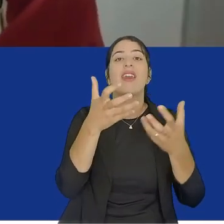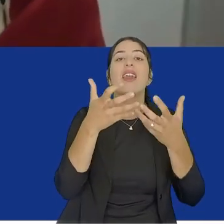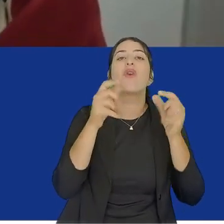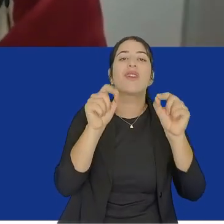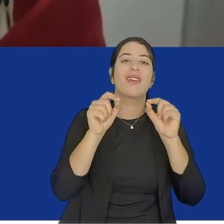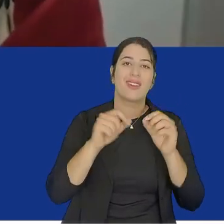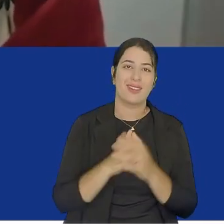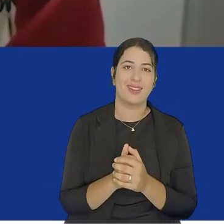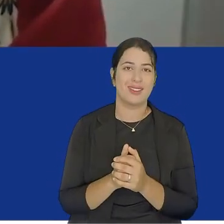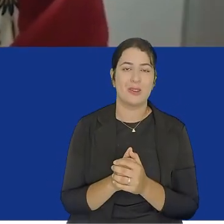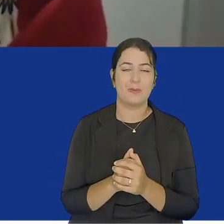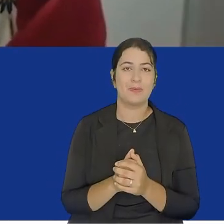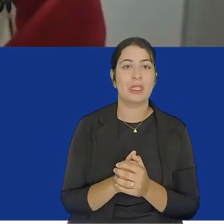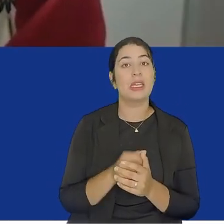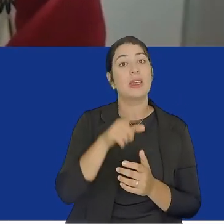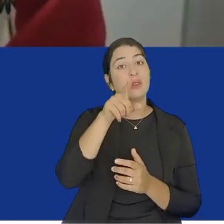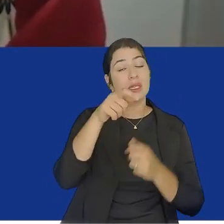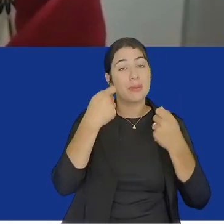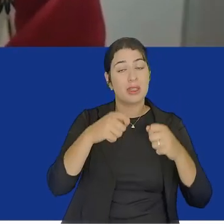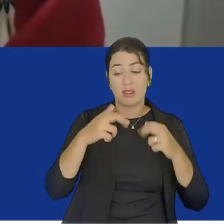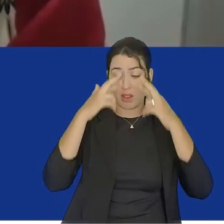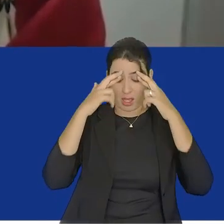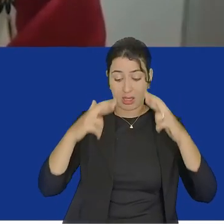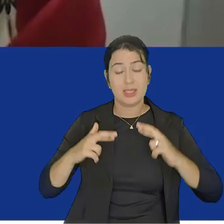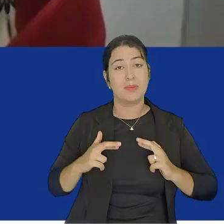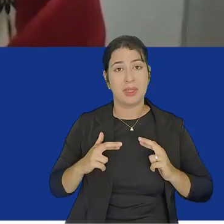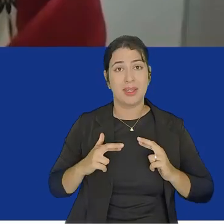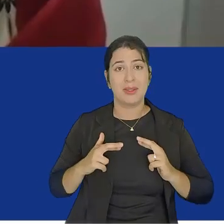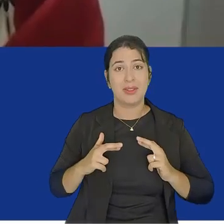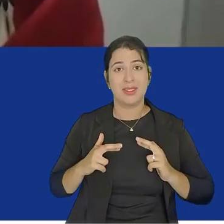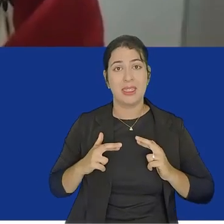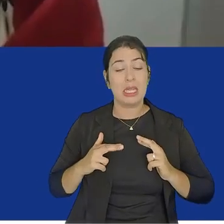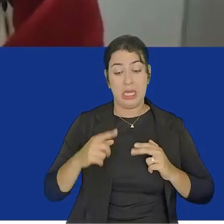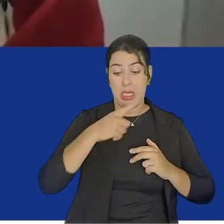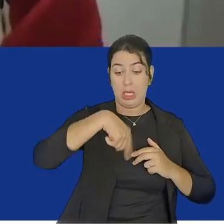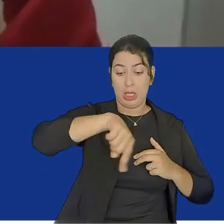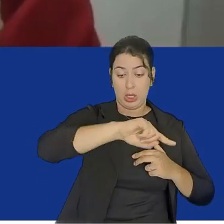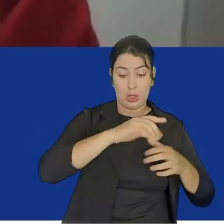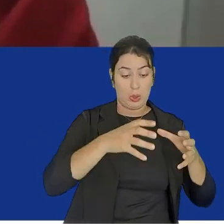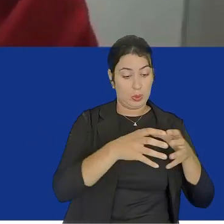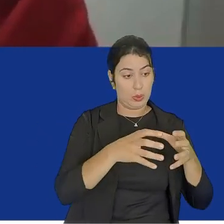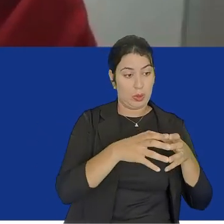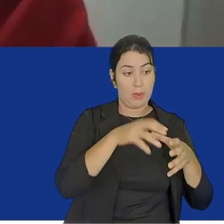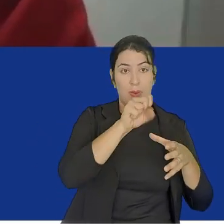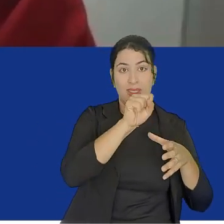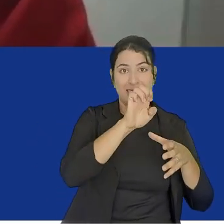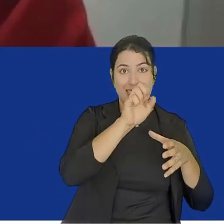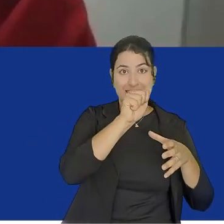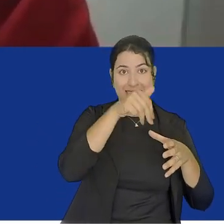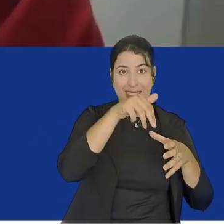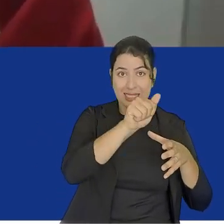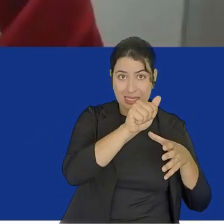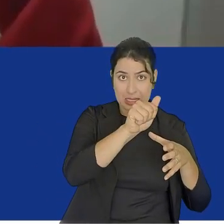aí você precisa se respeitar dentro do seu processo e nós também. Então, se você diz, eu não quero